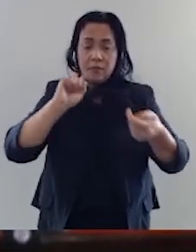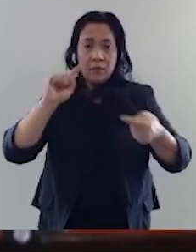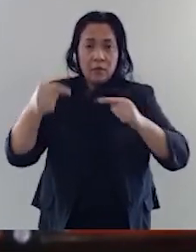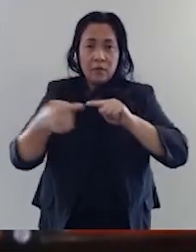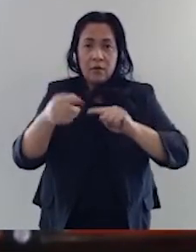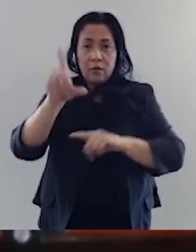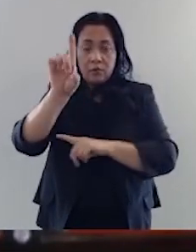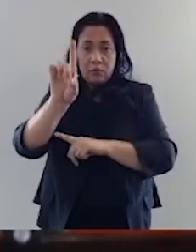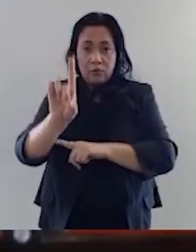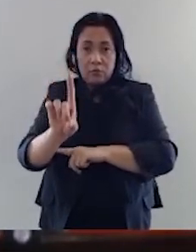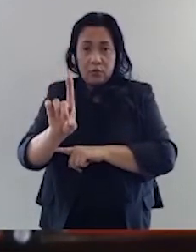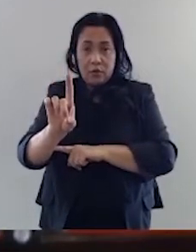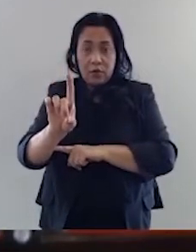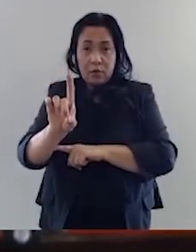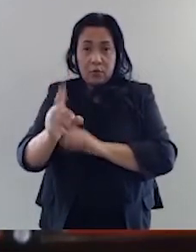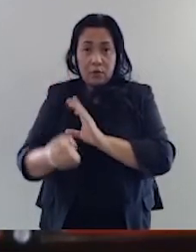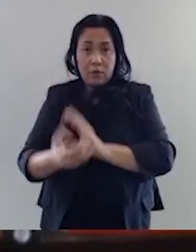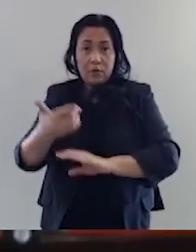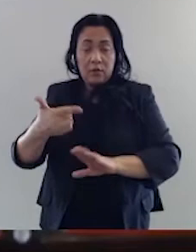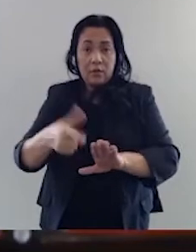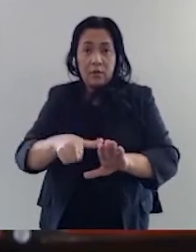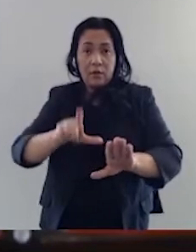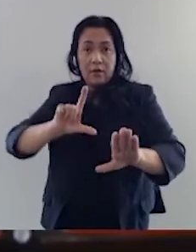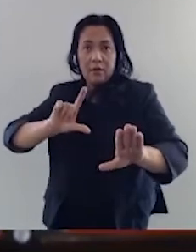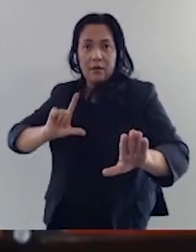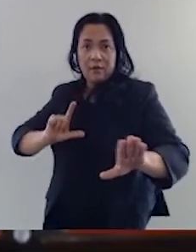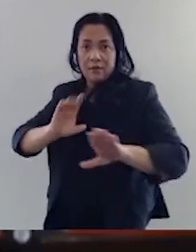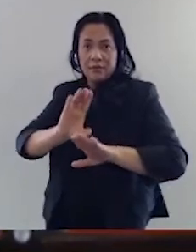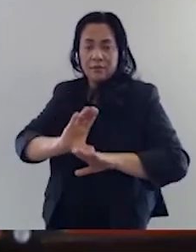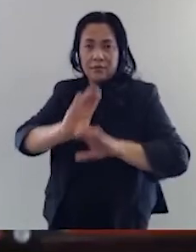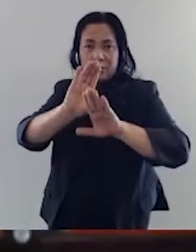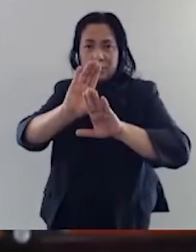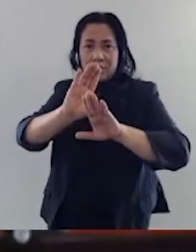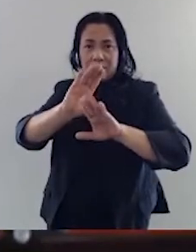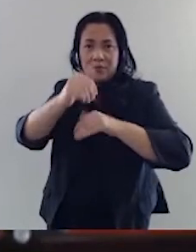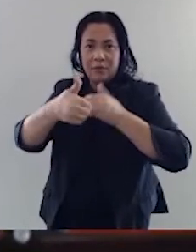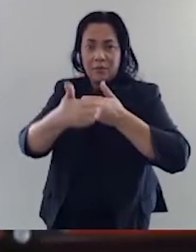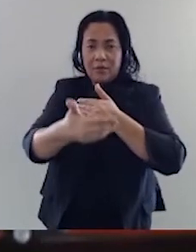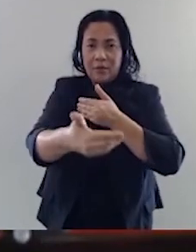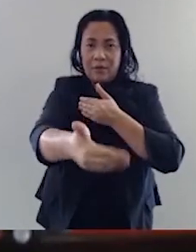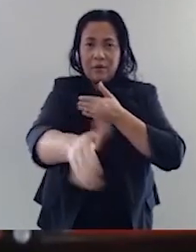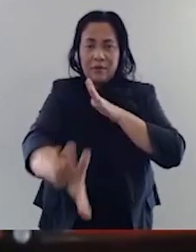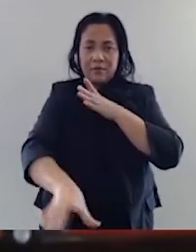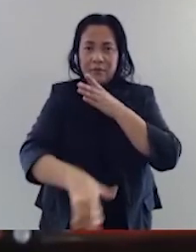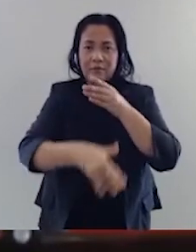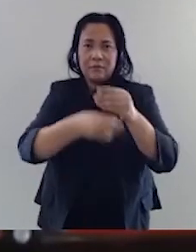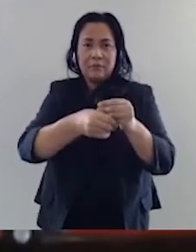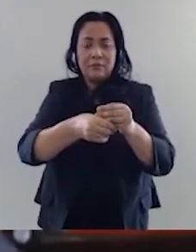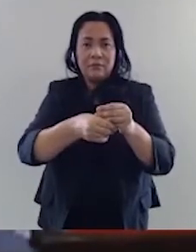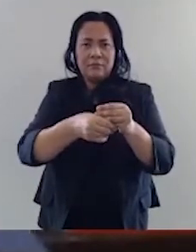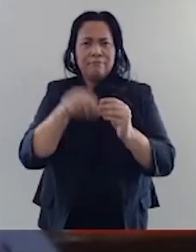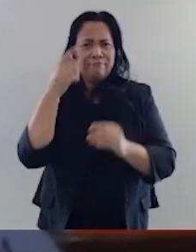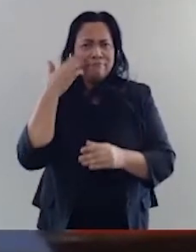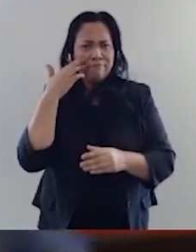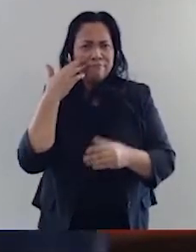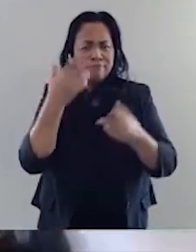direito pré-constitucional com a Constituição subsequente, com a Constituição vigente. Vejam que